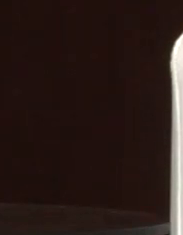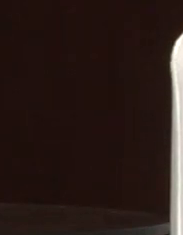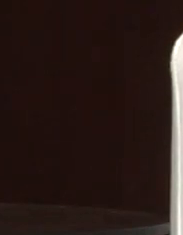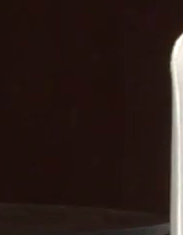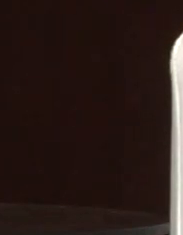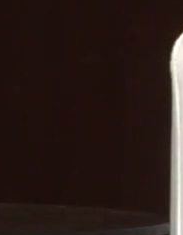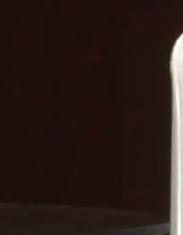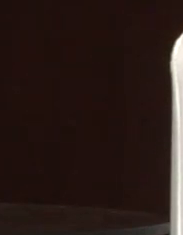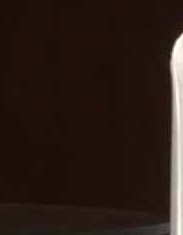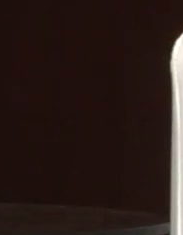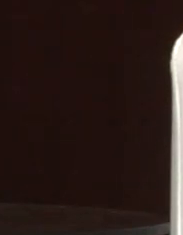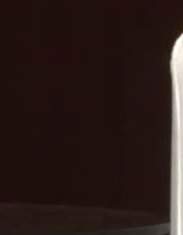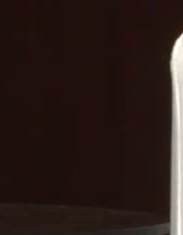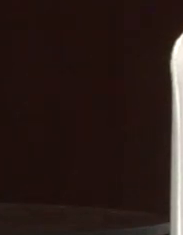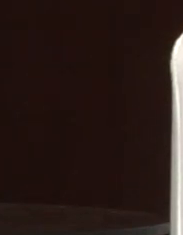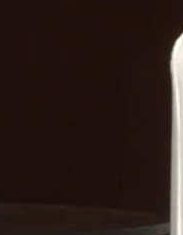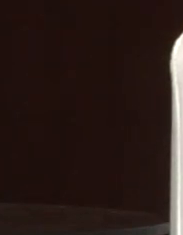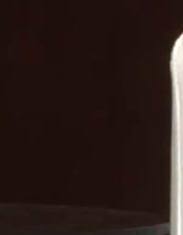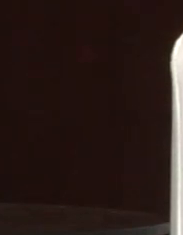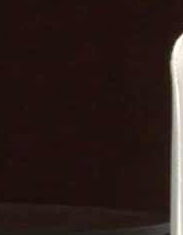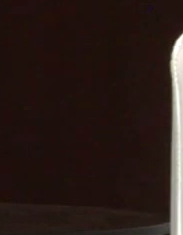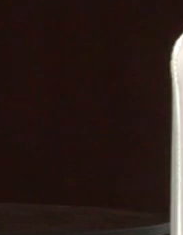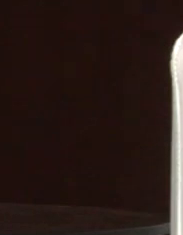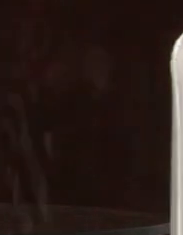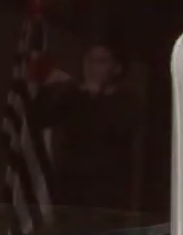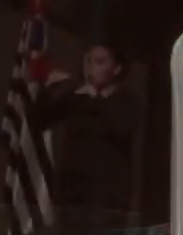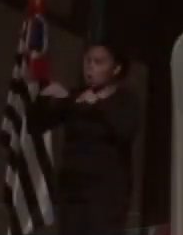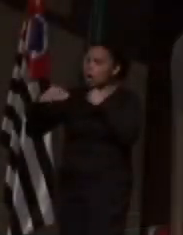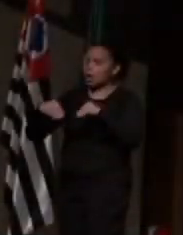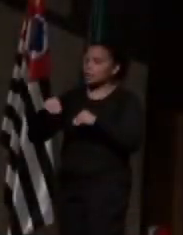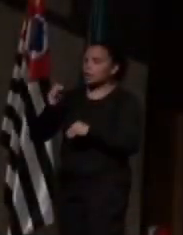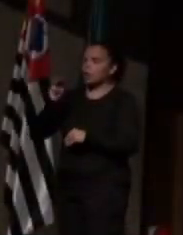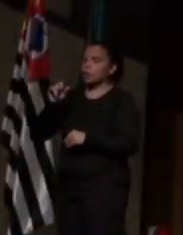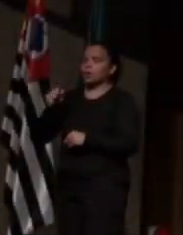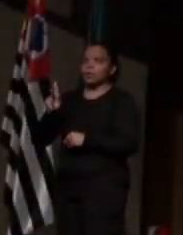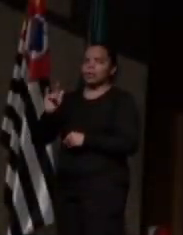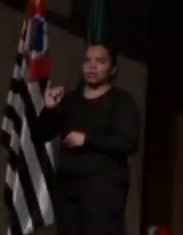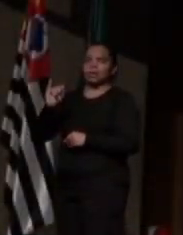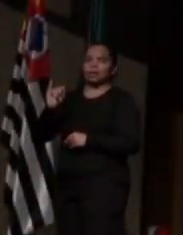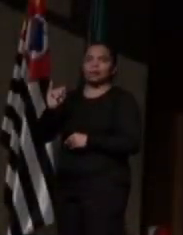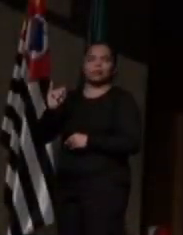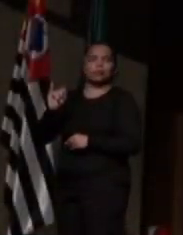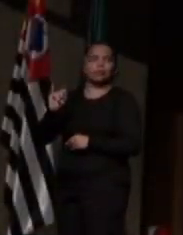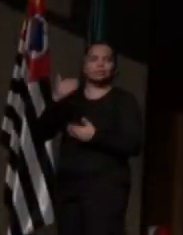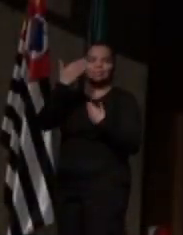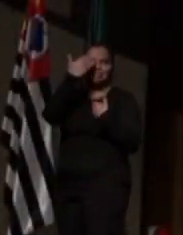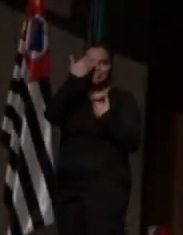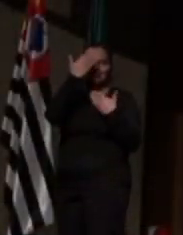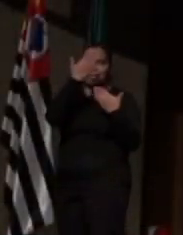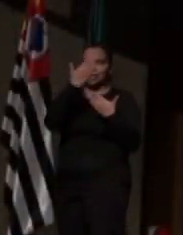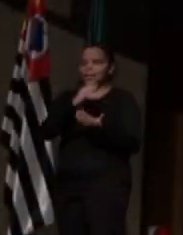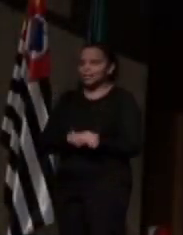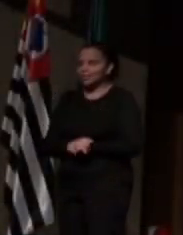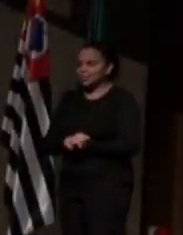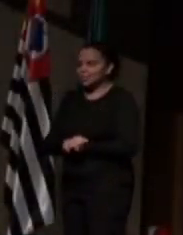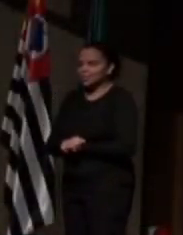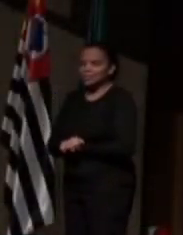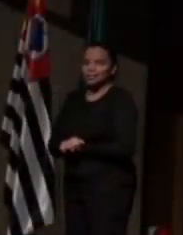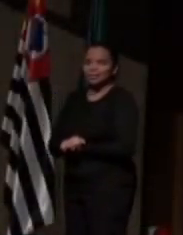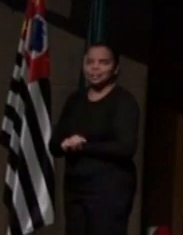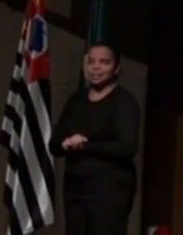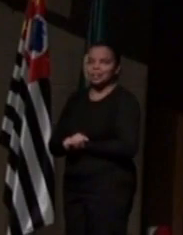se conhecia a Wikipédia. Quem é que contribui conteúdo com a Wikipédia? Te agradeço. Mas